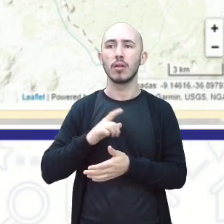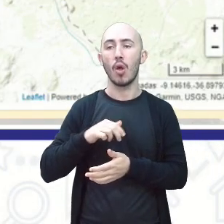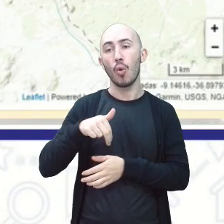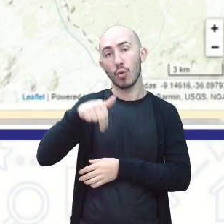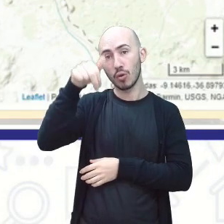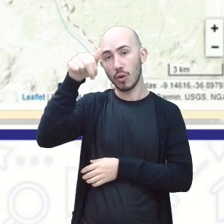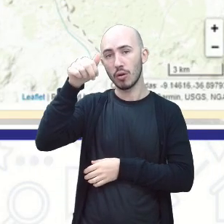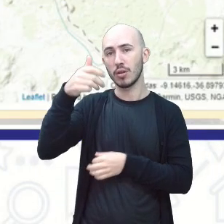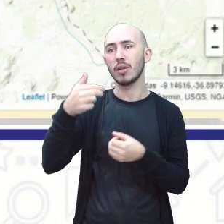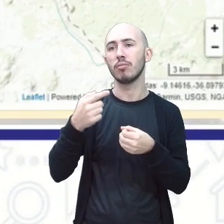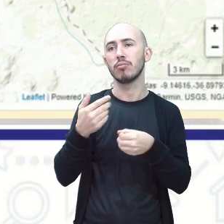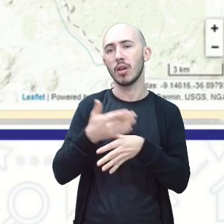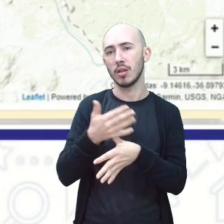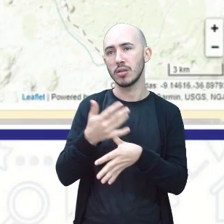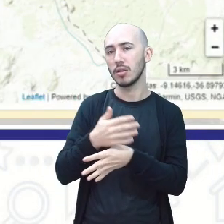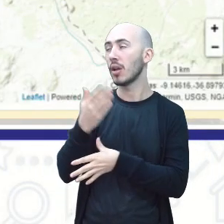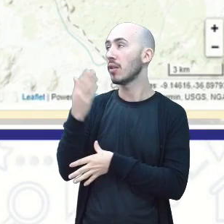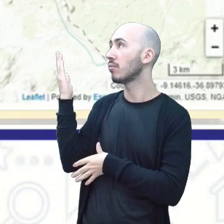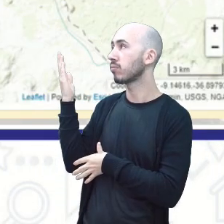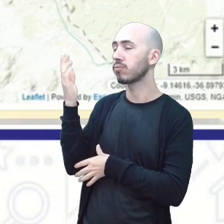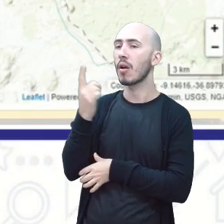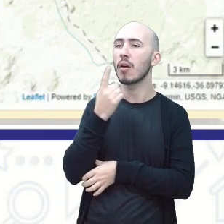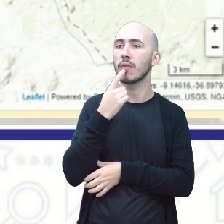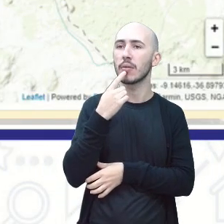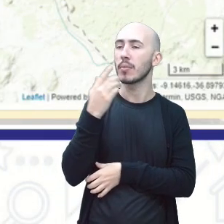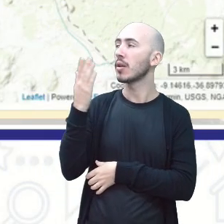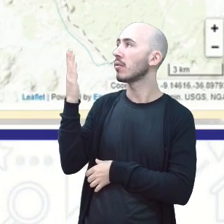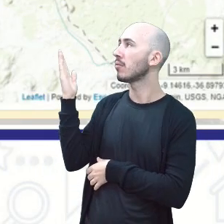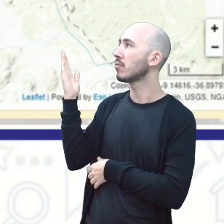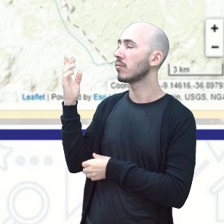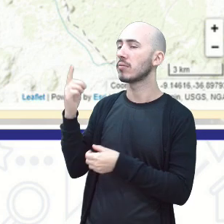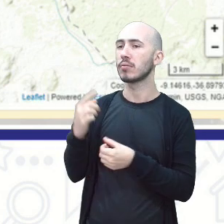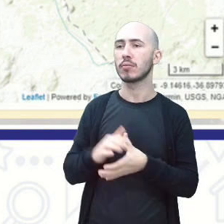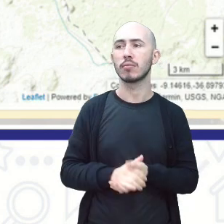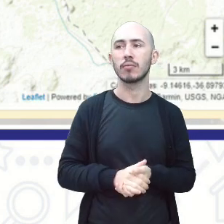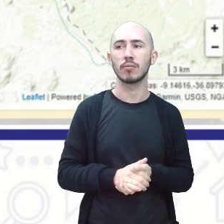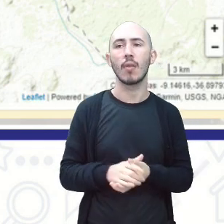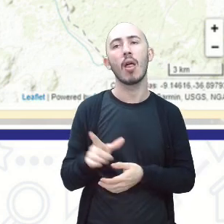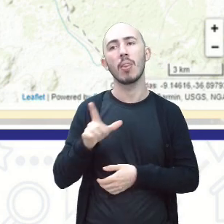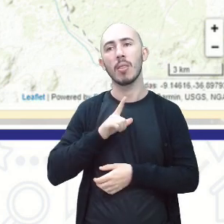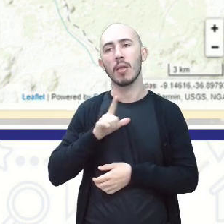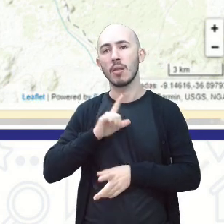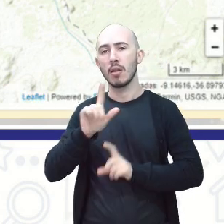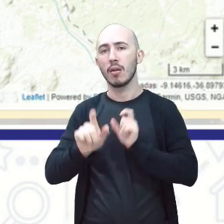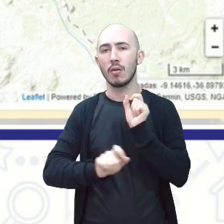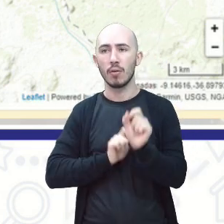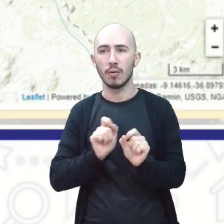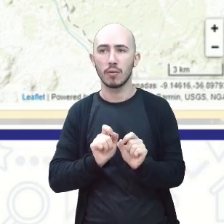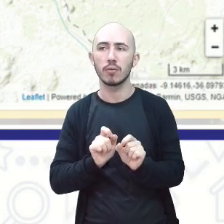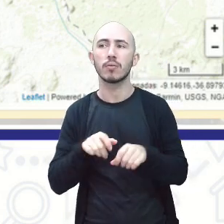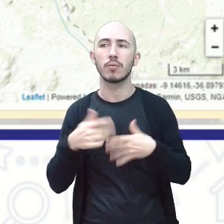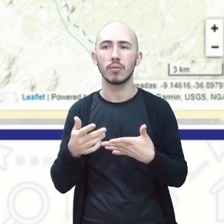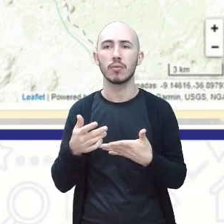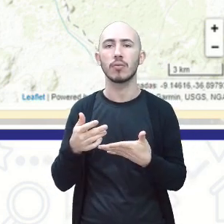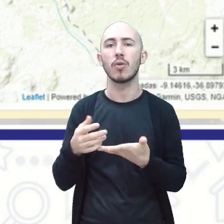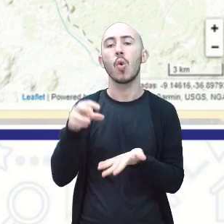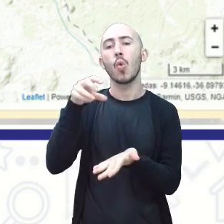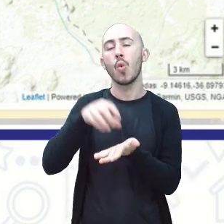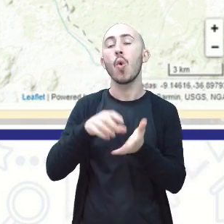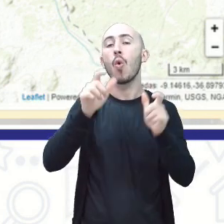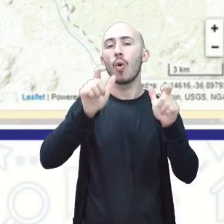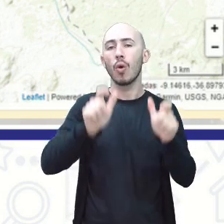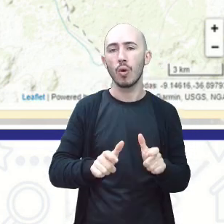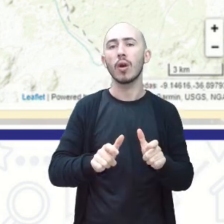Águas Belas. Aqui, ó, no mapa, município de Águas Belas, e ali a gente tem o povoamento,